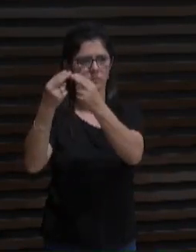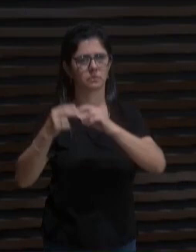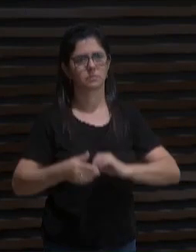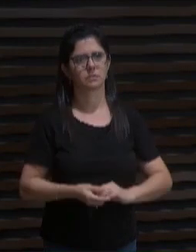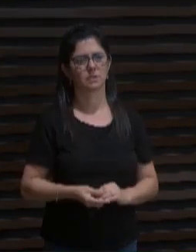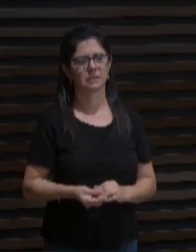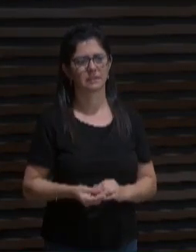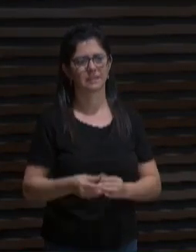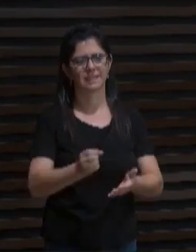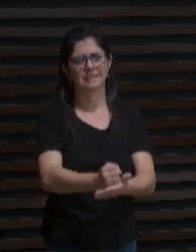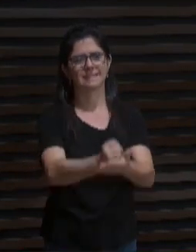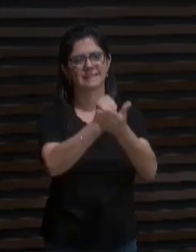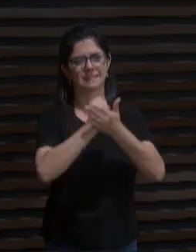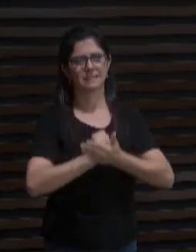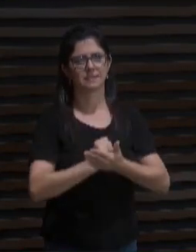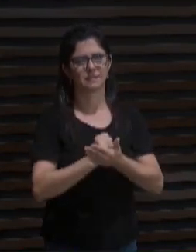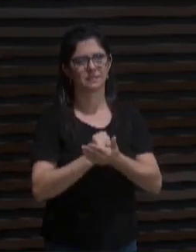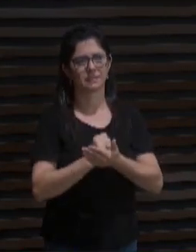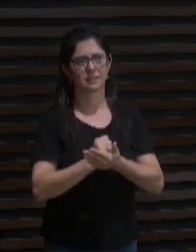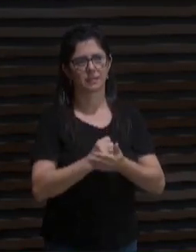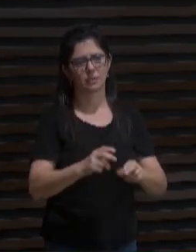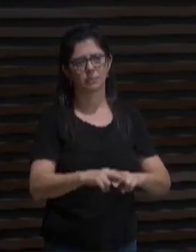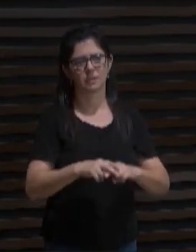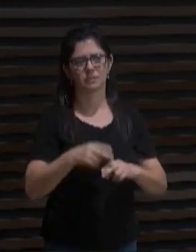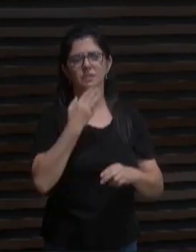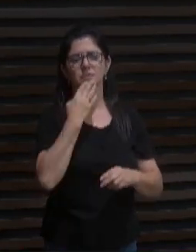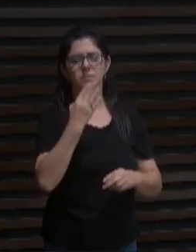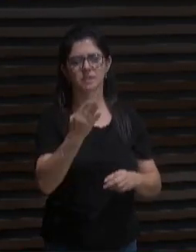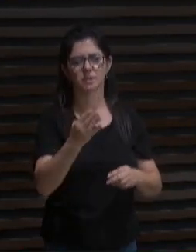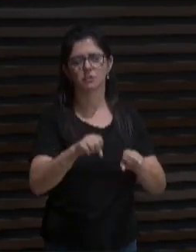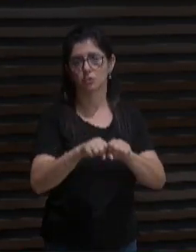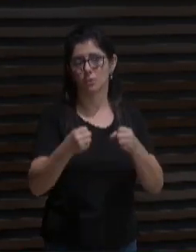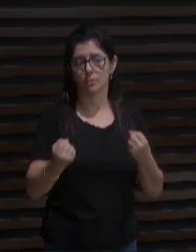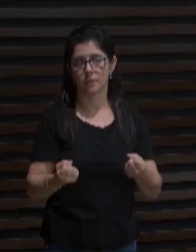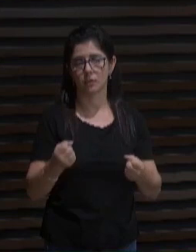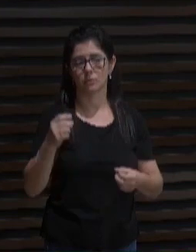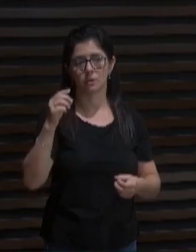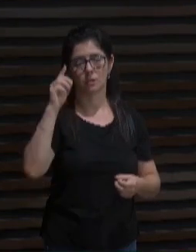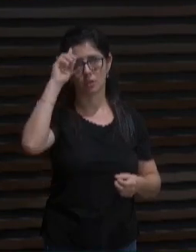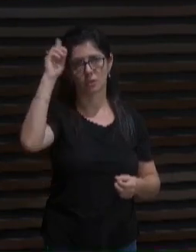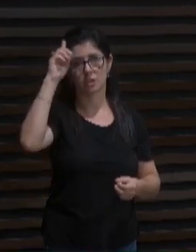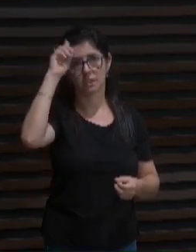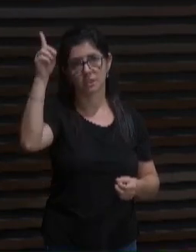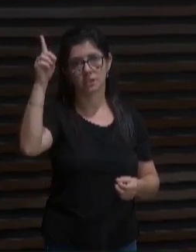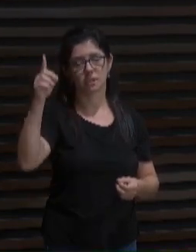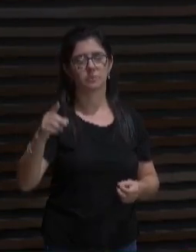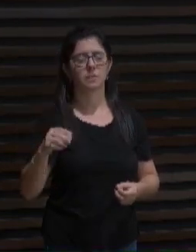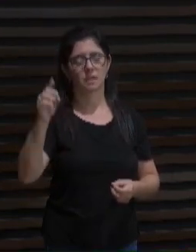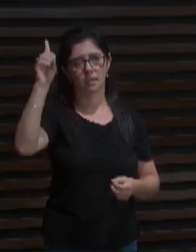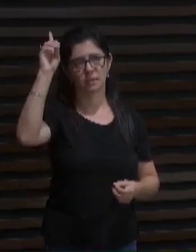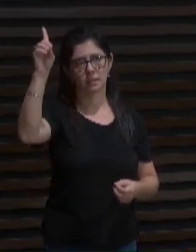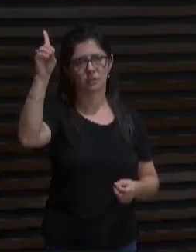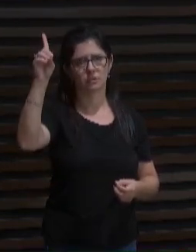Jirê, por isso pedimos o pão nosso de cada dia. Deus é misericordioso, o